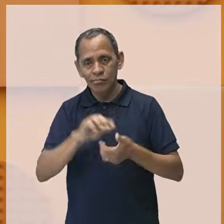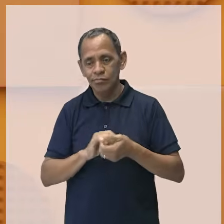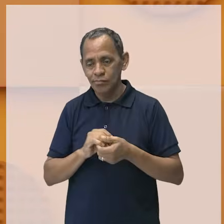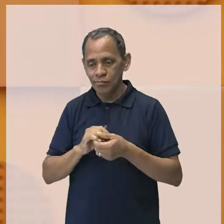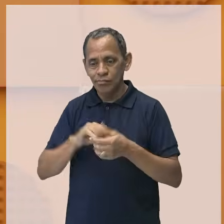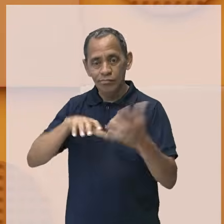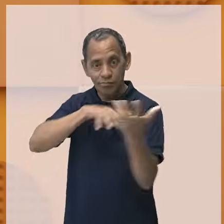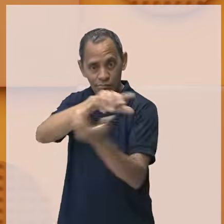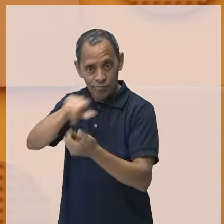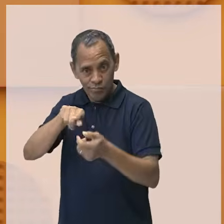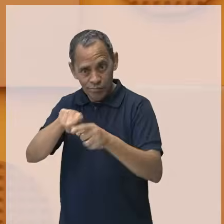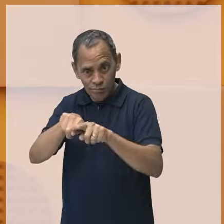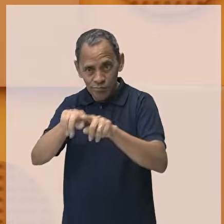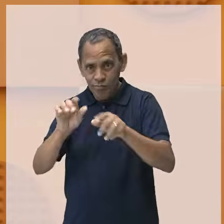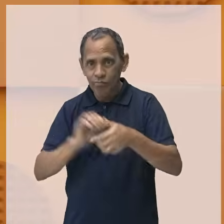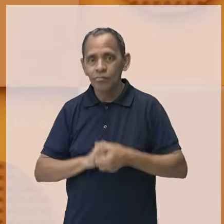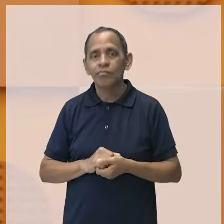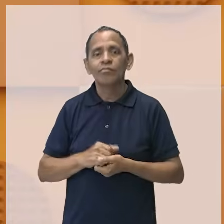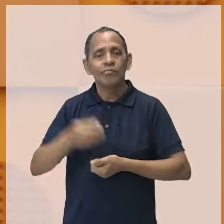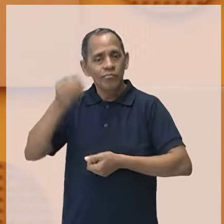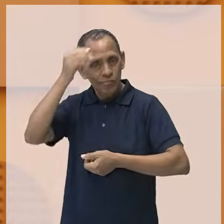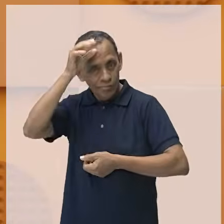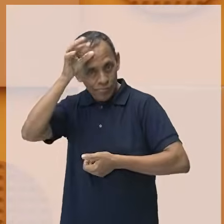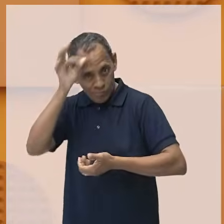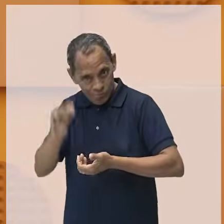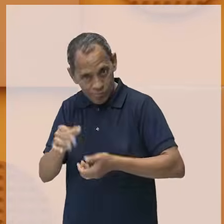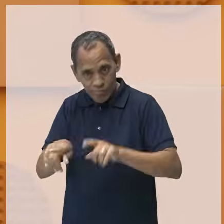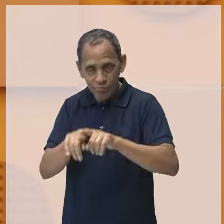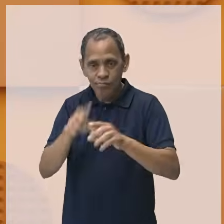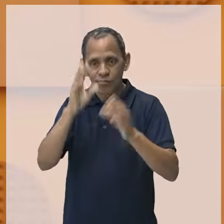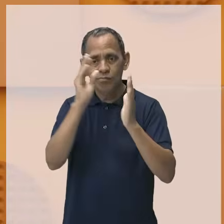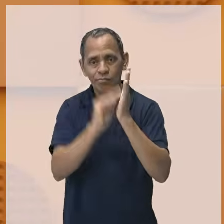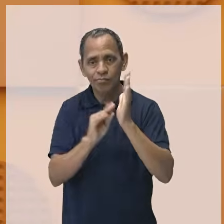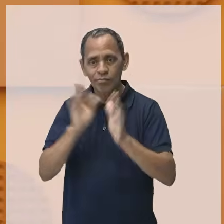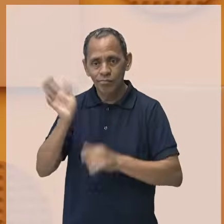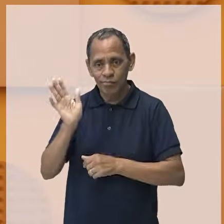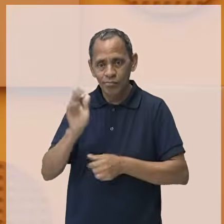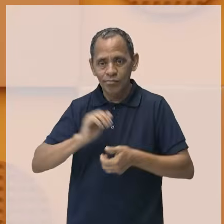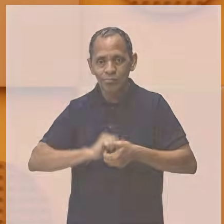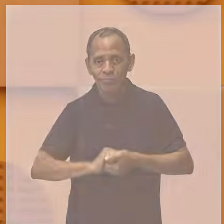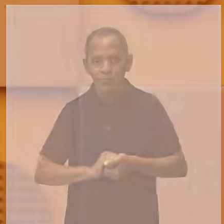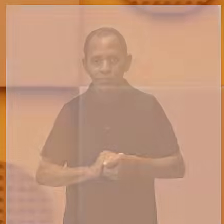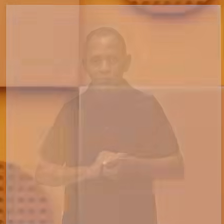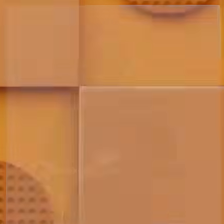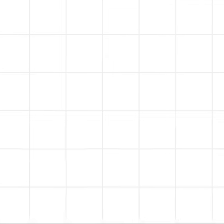afora. Espero que vocês tenham compreendido o conteúdo e até a próxima.